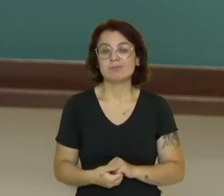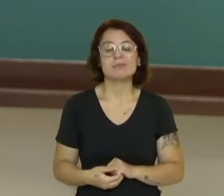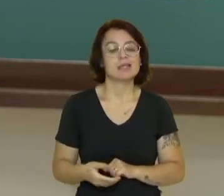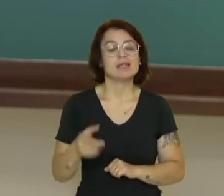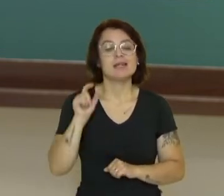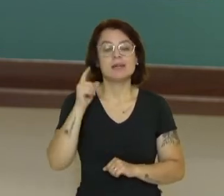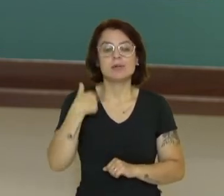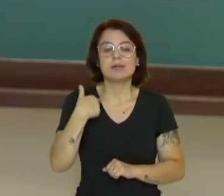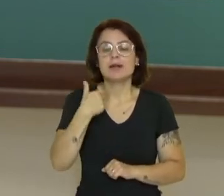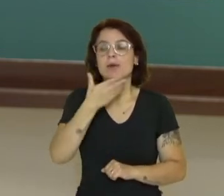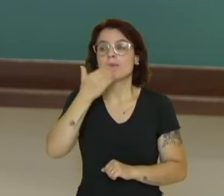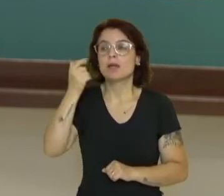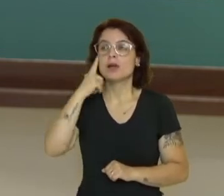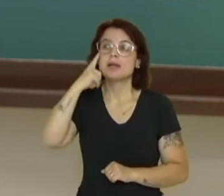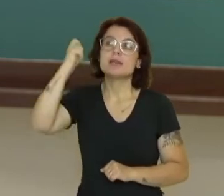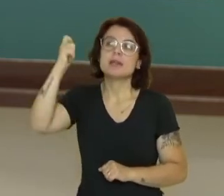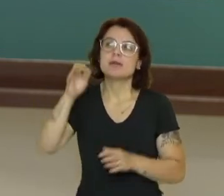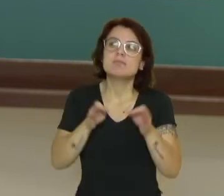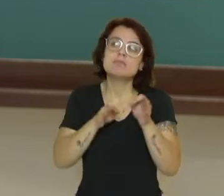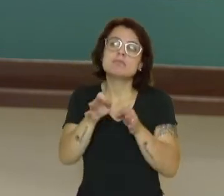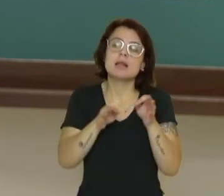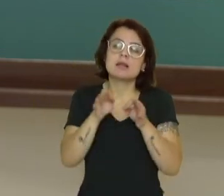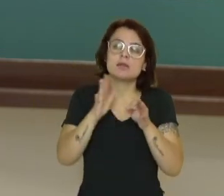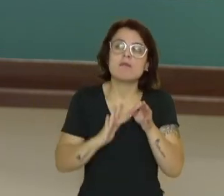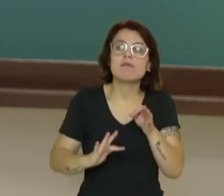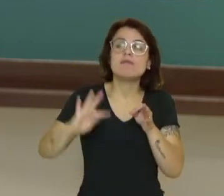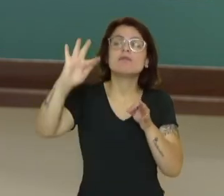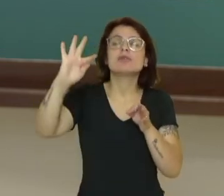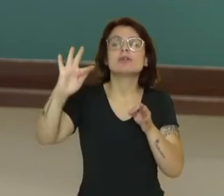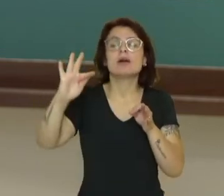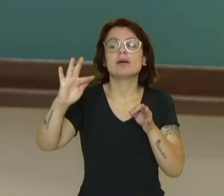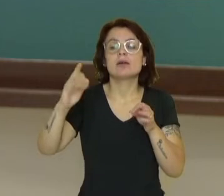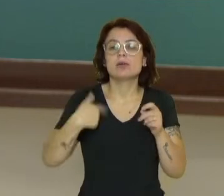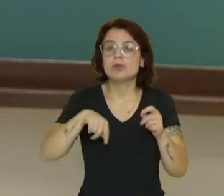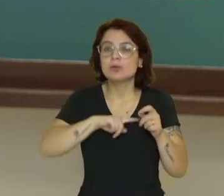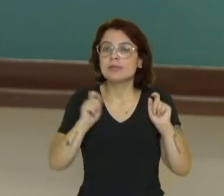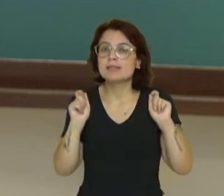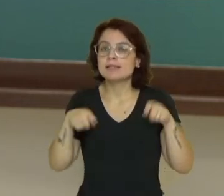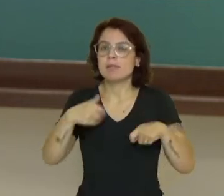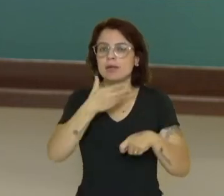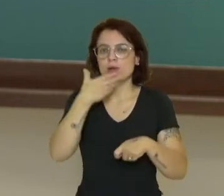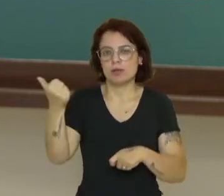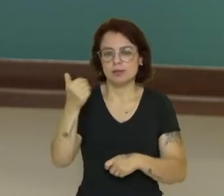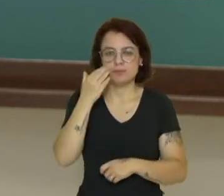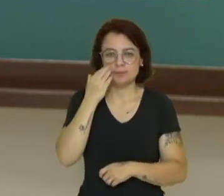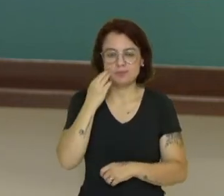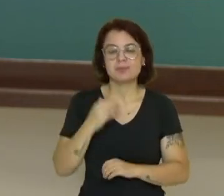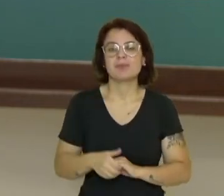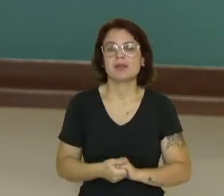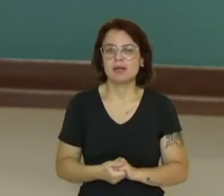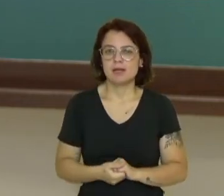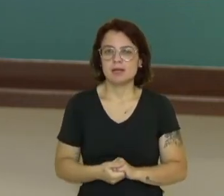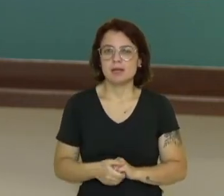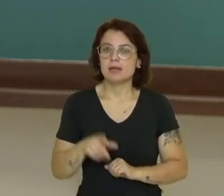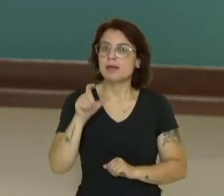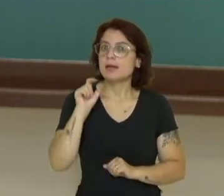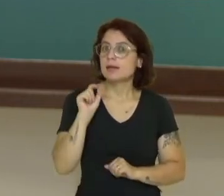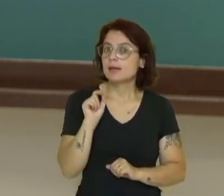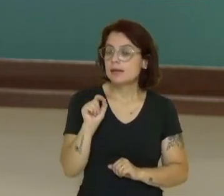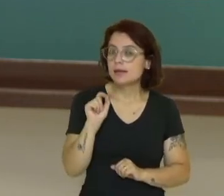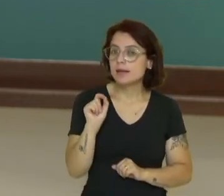está idealizando, pensando como que deveria ser o melhor. Quem